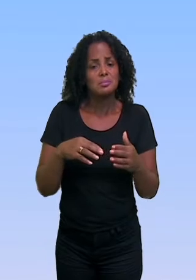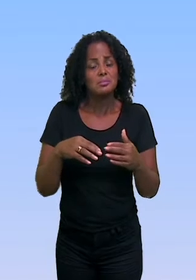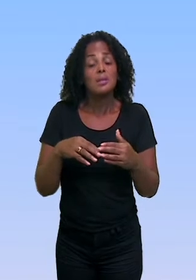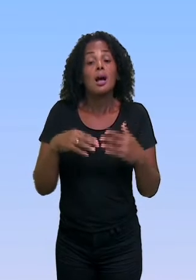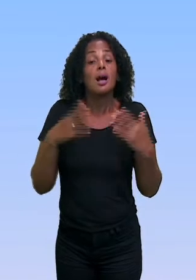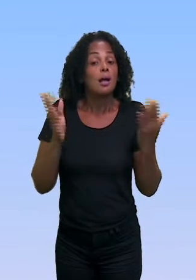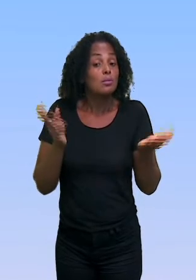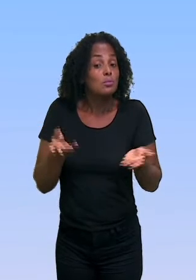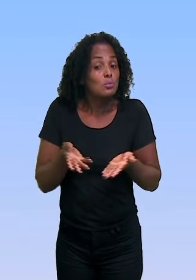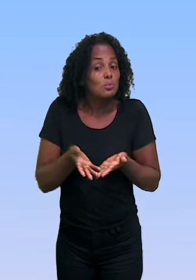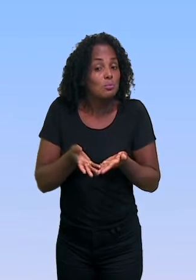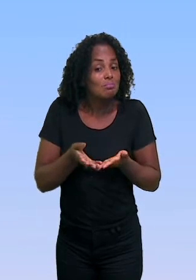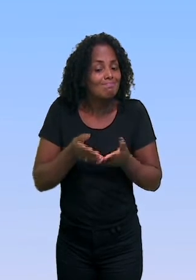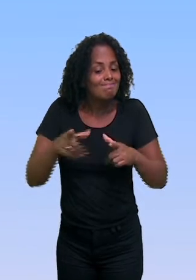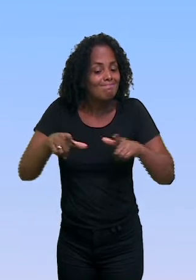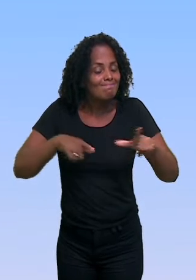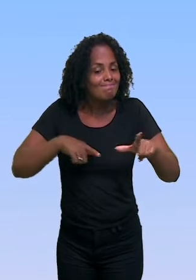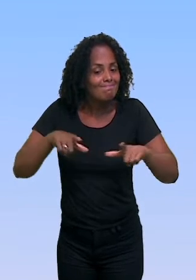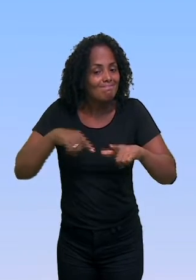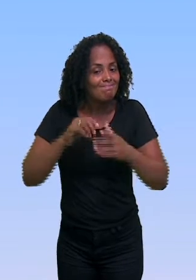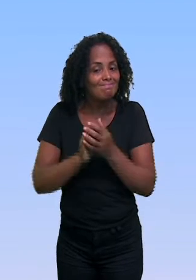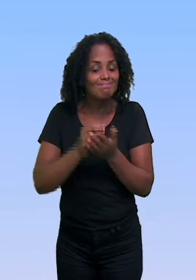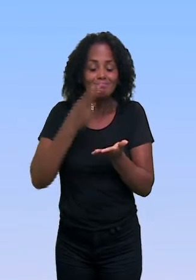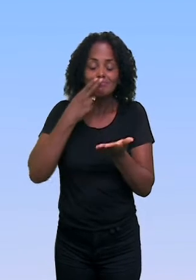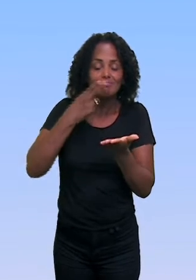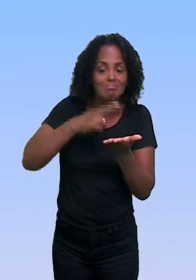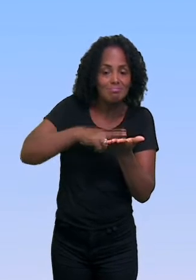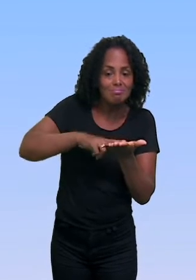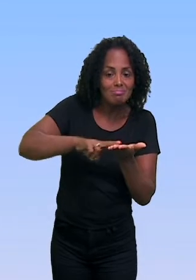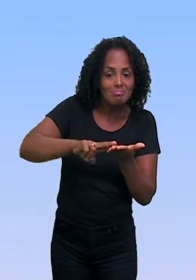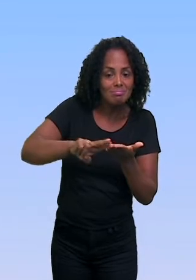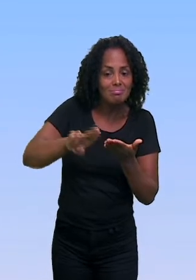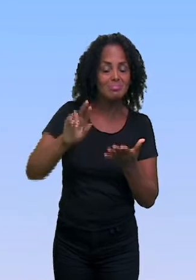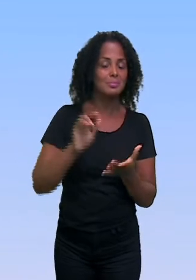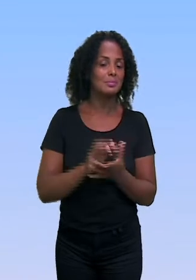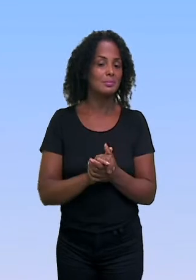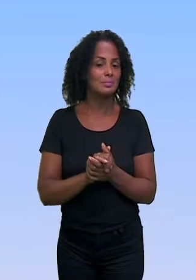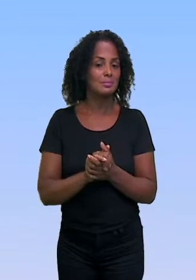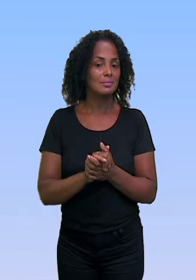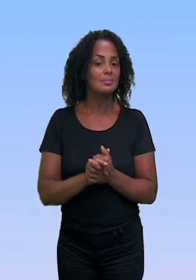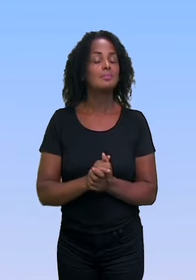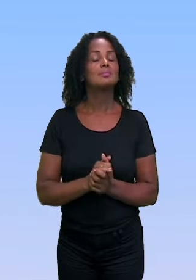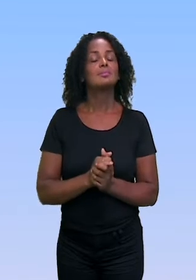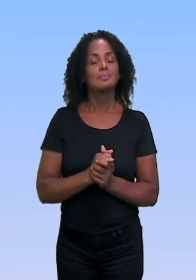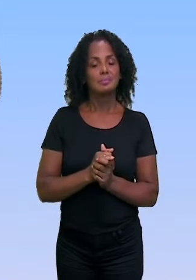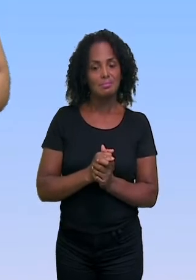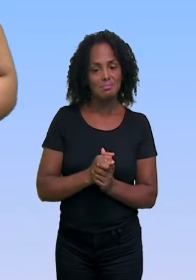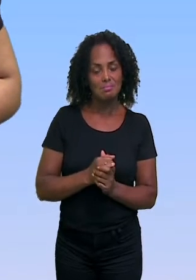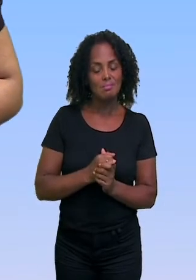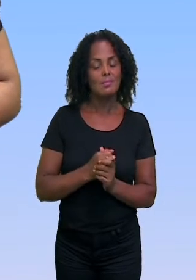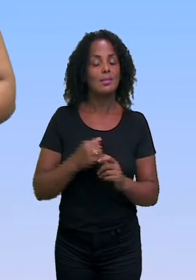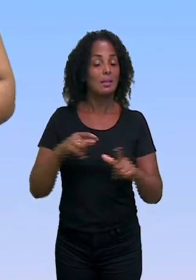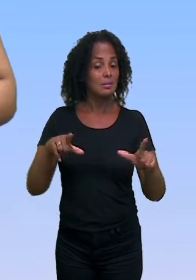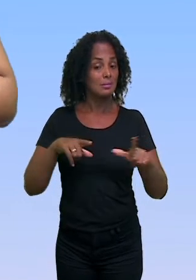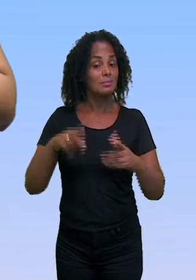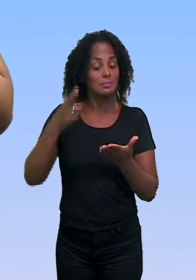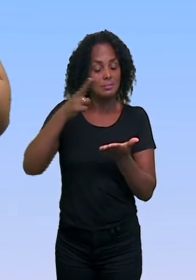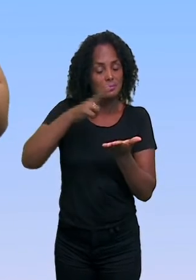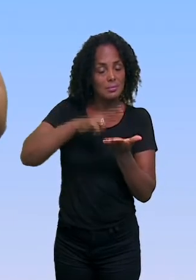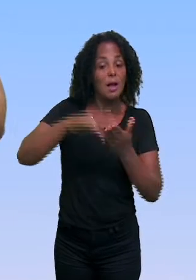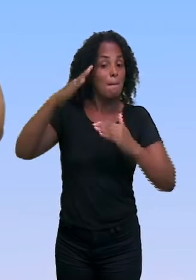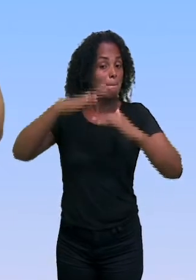nosso carteiro carteiro em inglês ou skmel